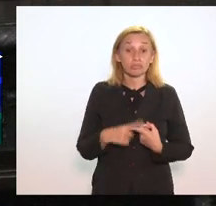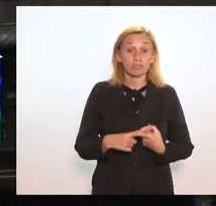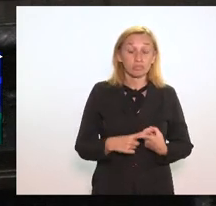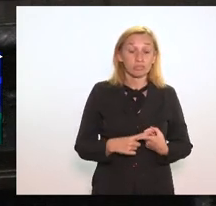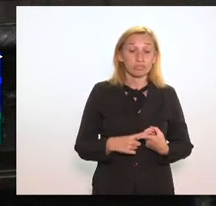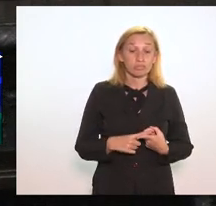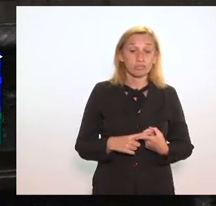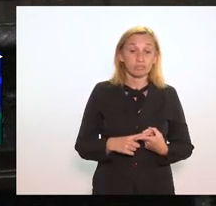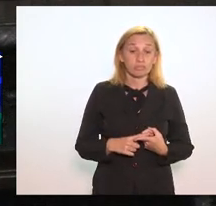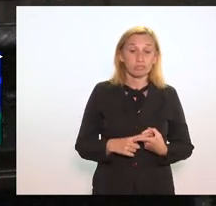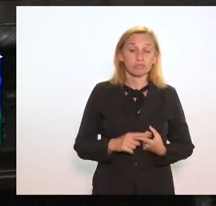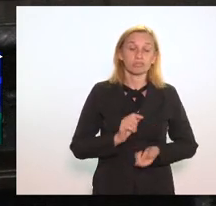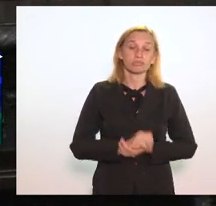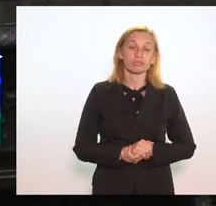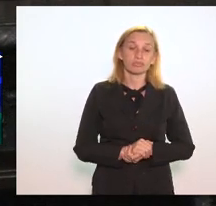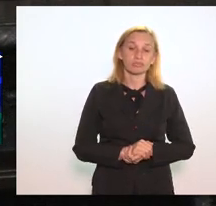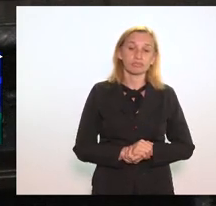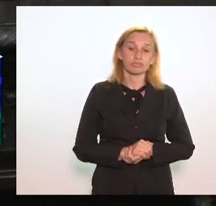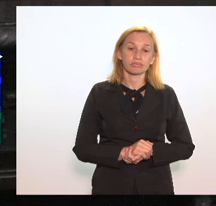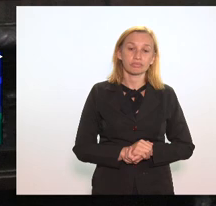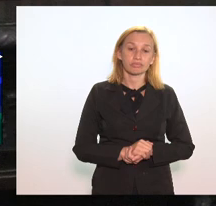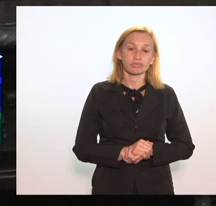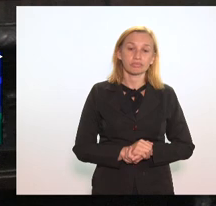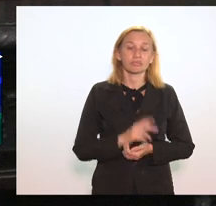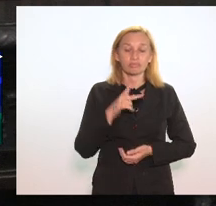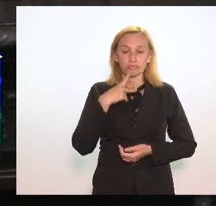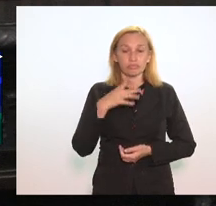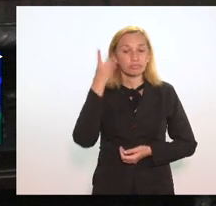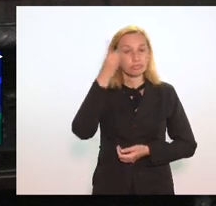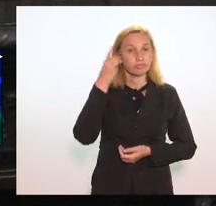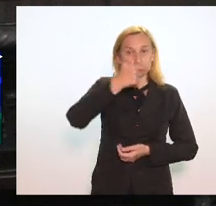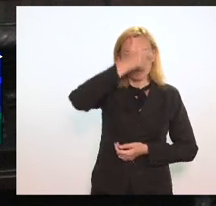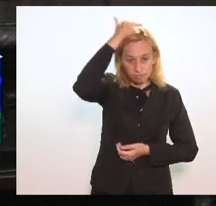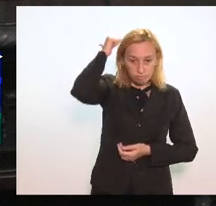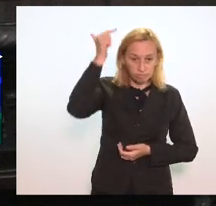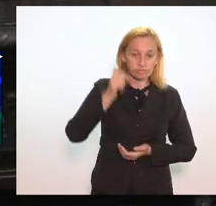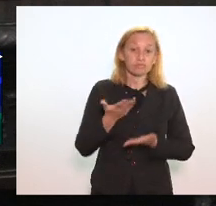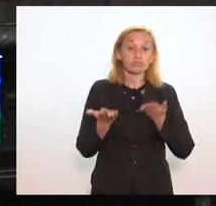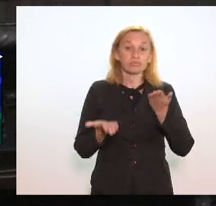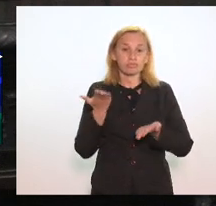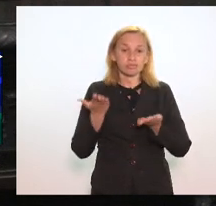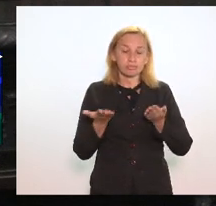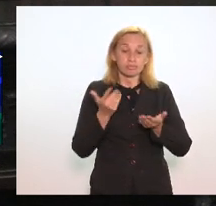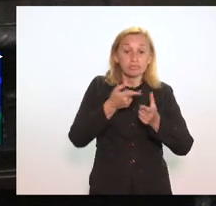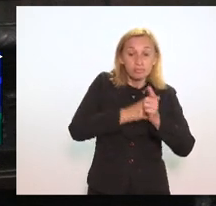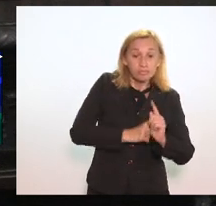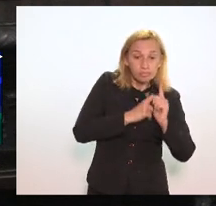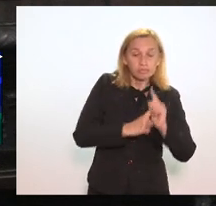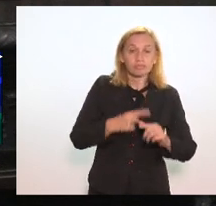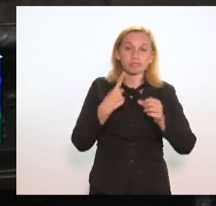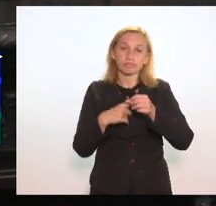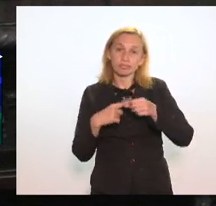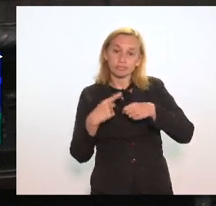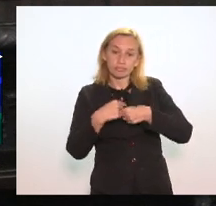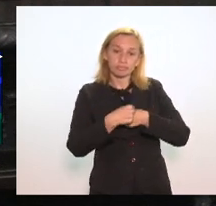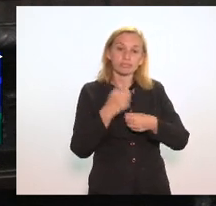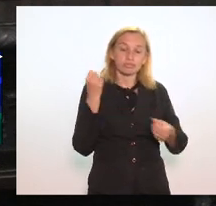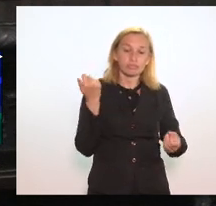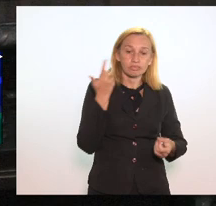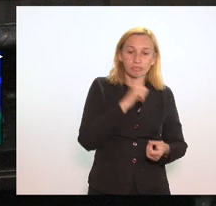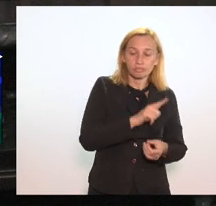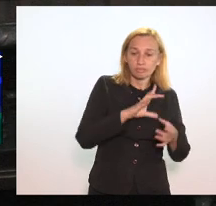fiscalização das posturas municipais como colocou que o deputado Municipal depende dos municípios que concede alvará